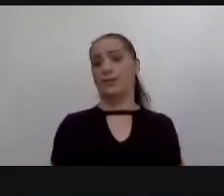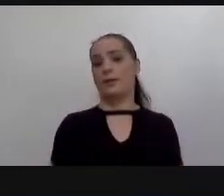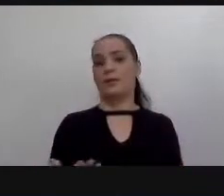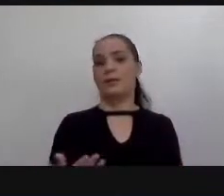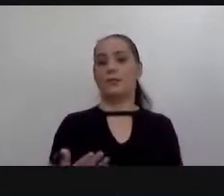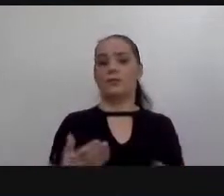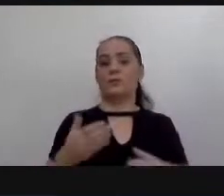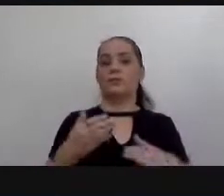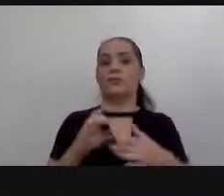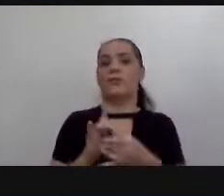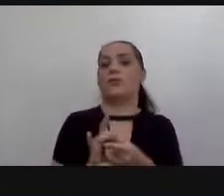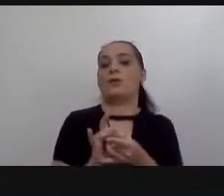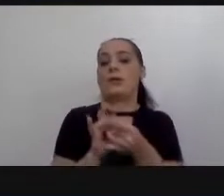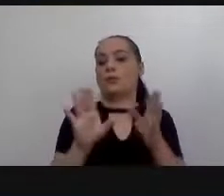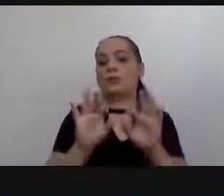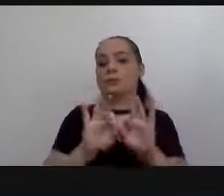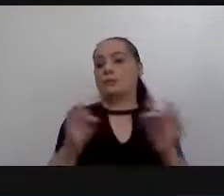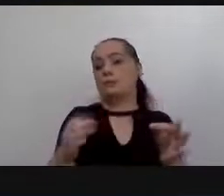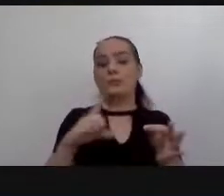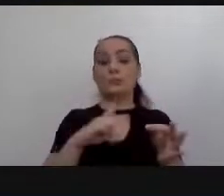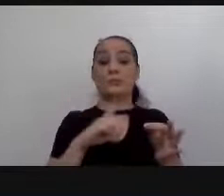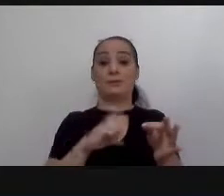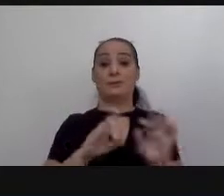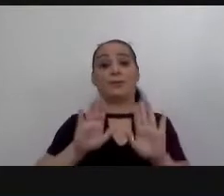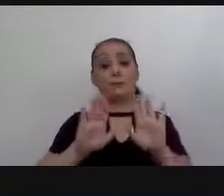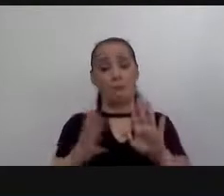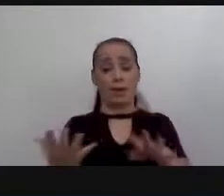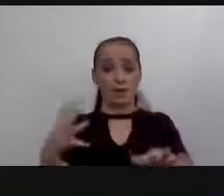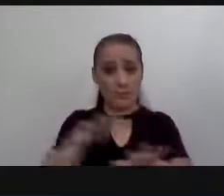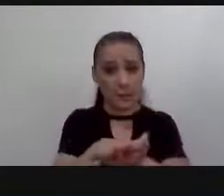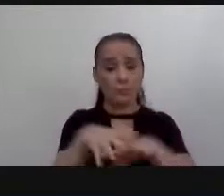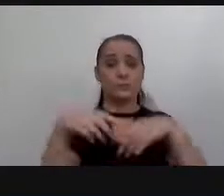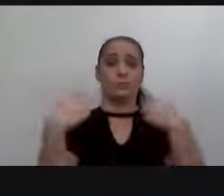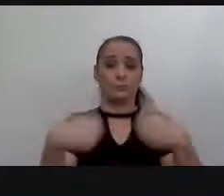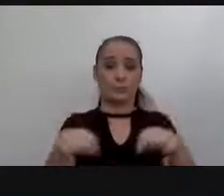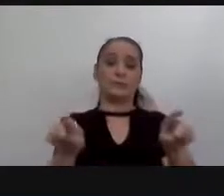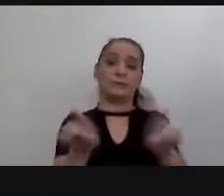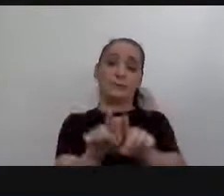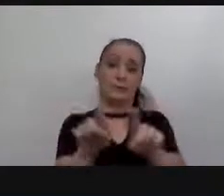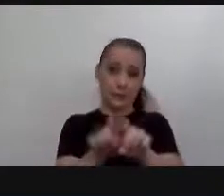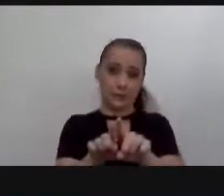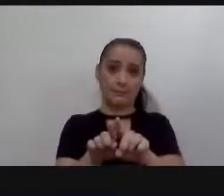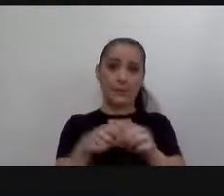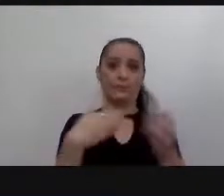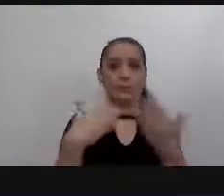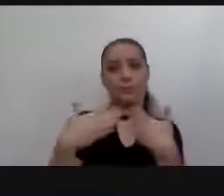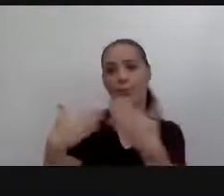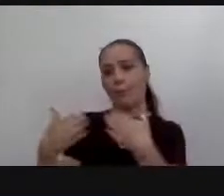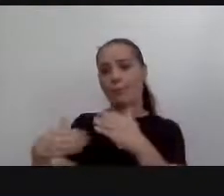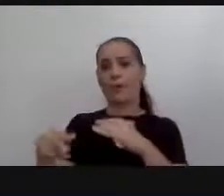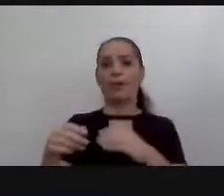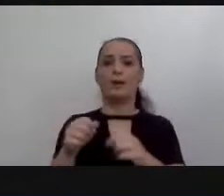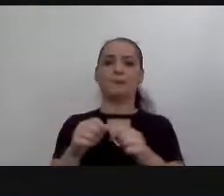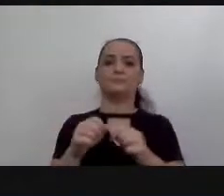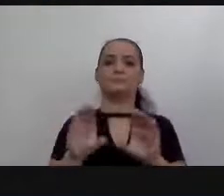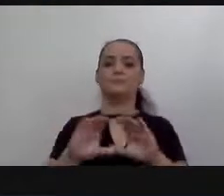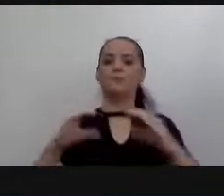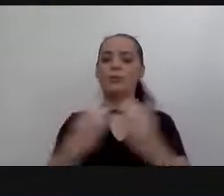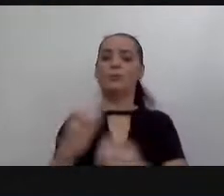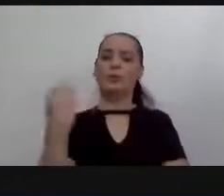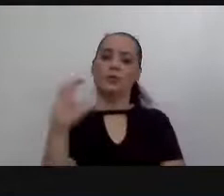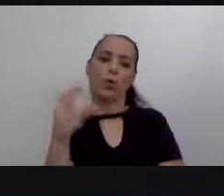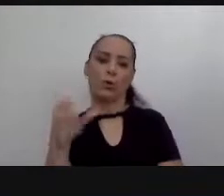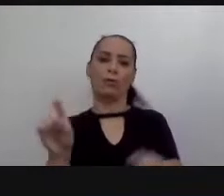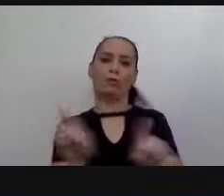de residência simples, mas eles também devem ser incluídos nessas conversas, colombianos, enfim. E